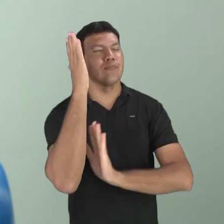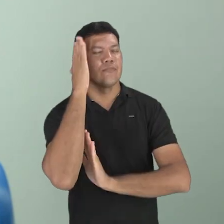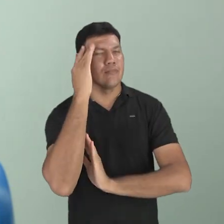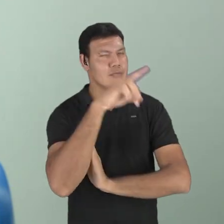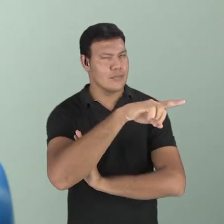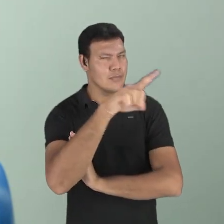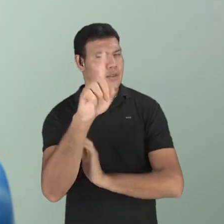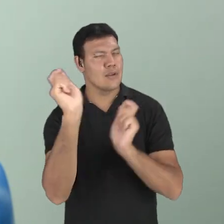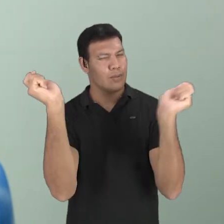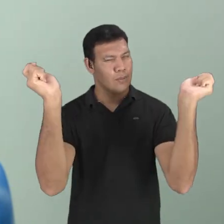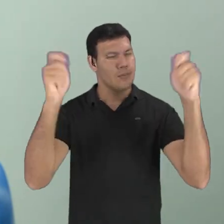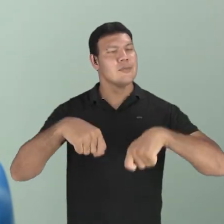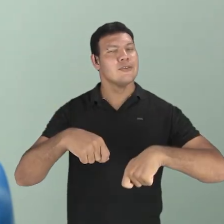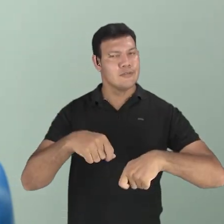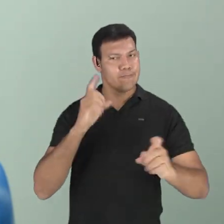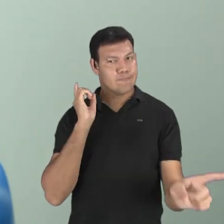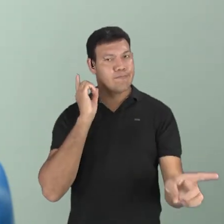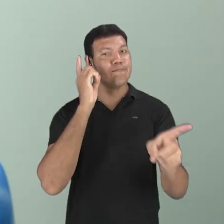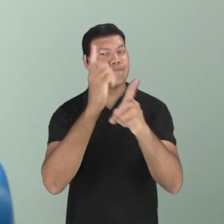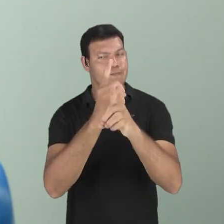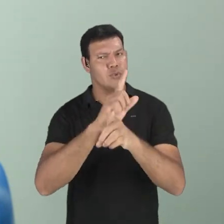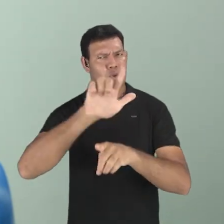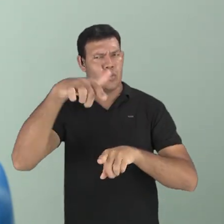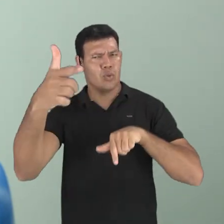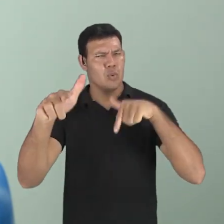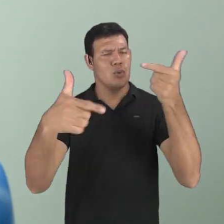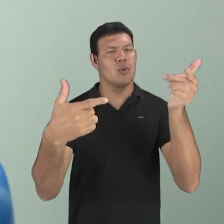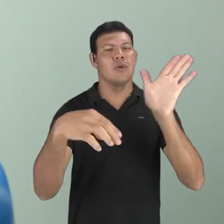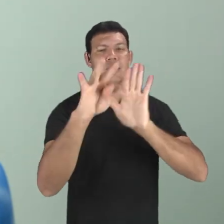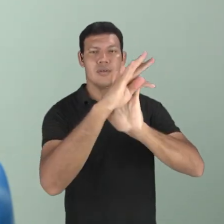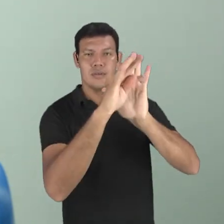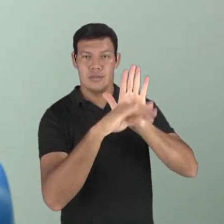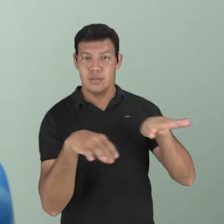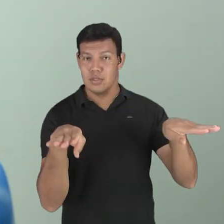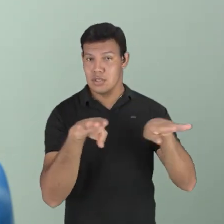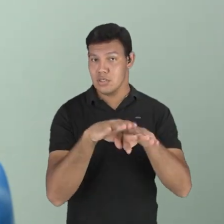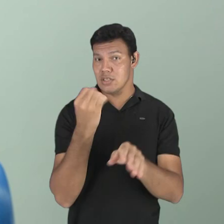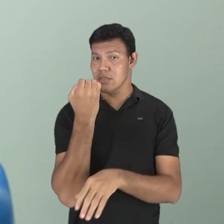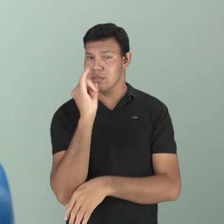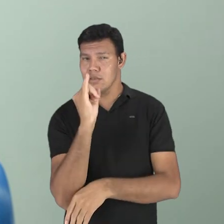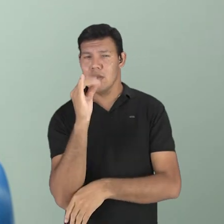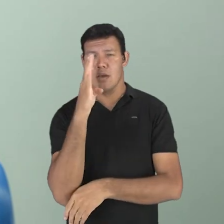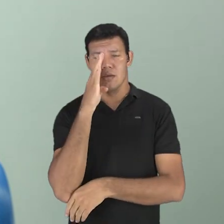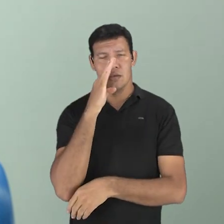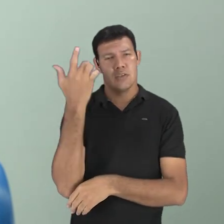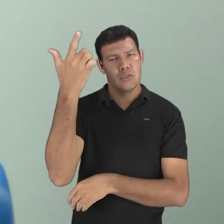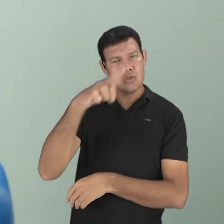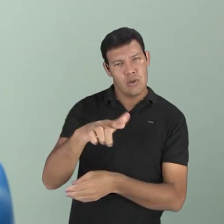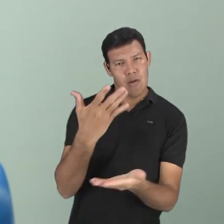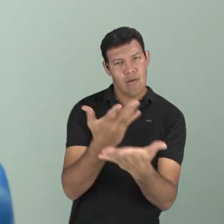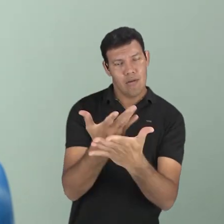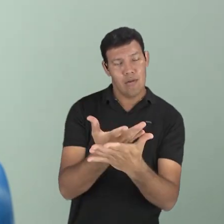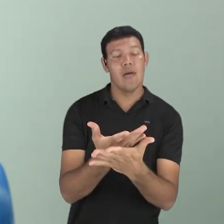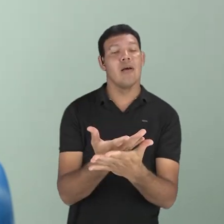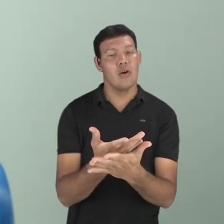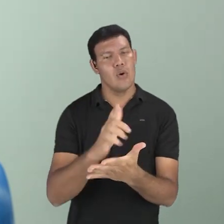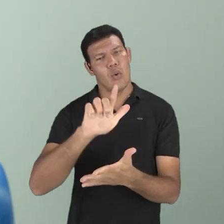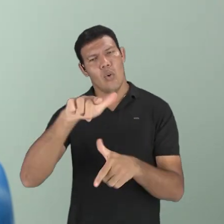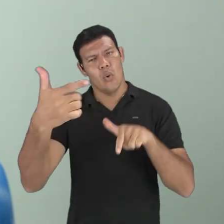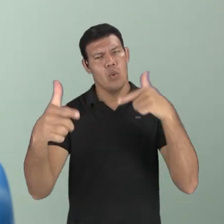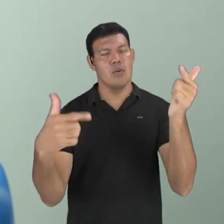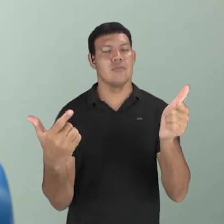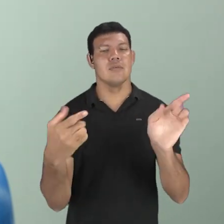são capazes de identificar esta mesma ideia em outros. Se você quiser rever a esta e a outras aulas,